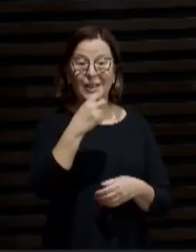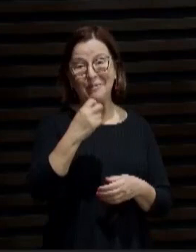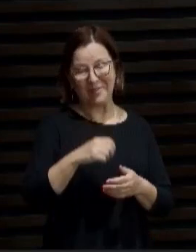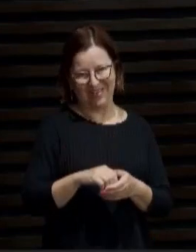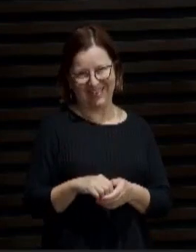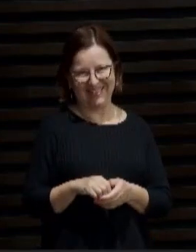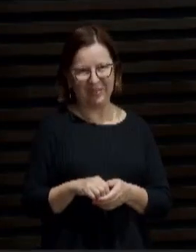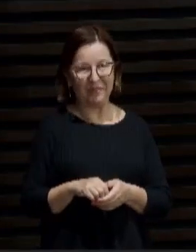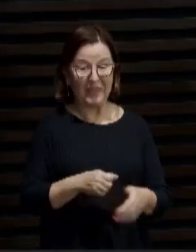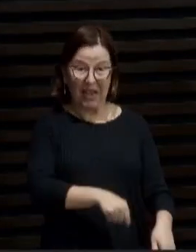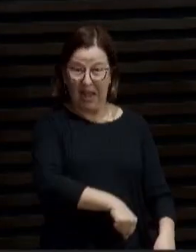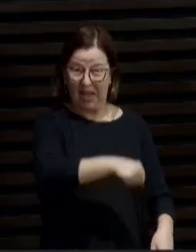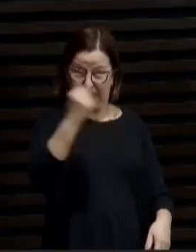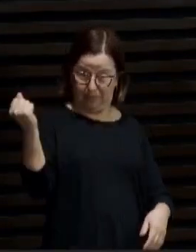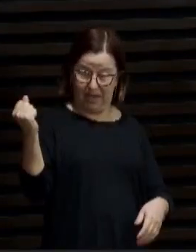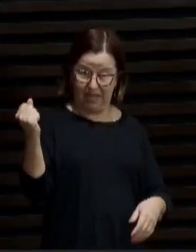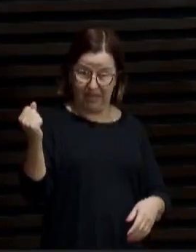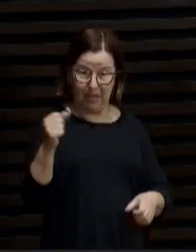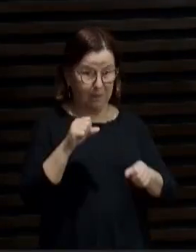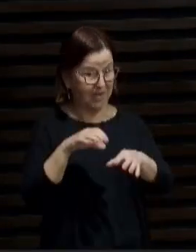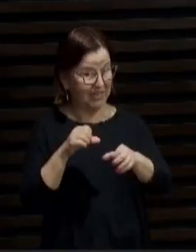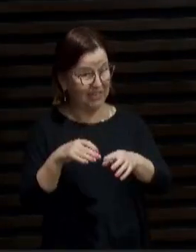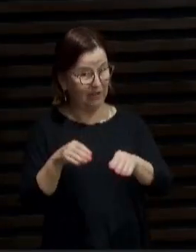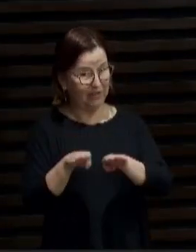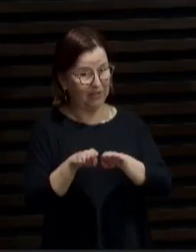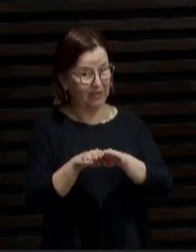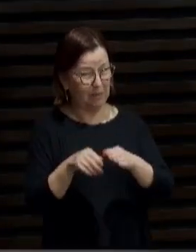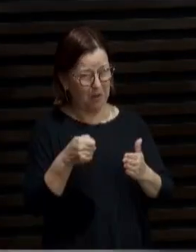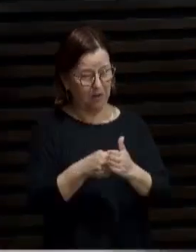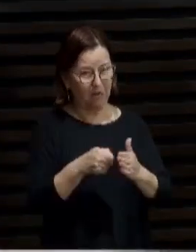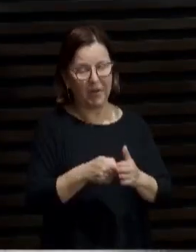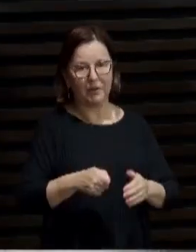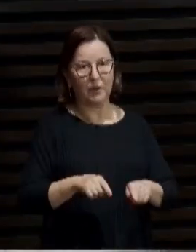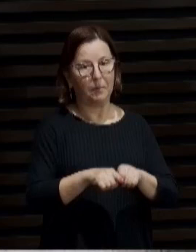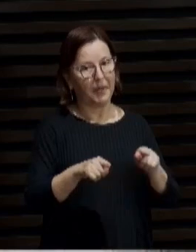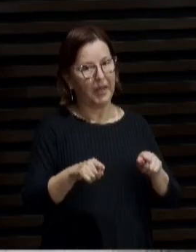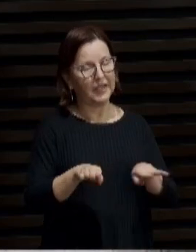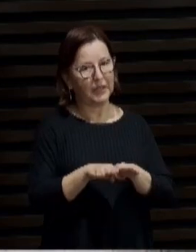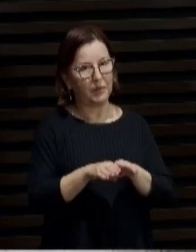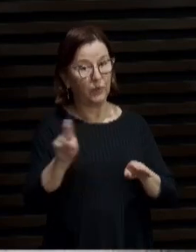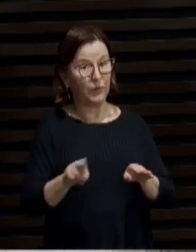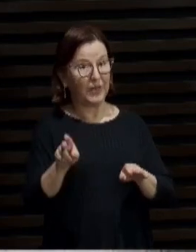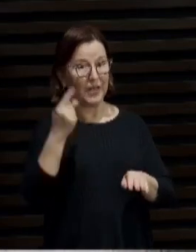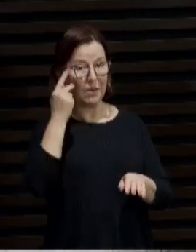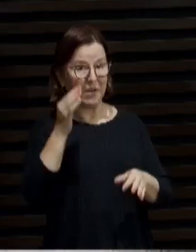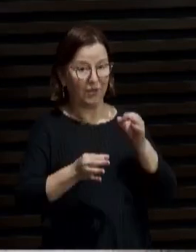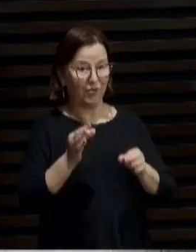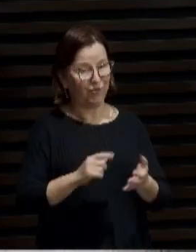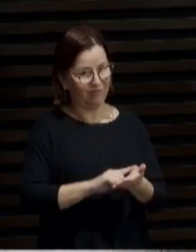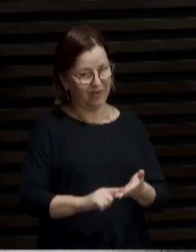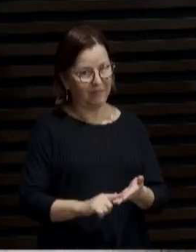ensino e de combate, mas é também instrumento de juízo. A mesma espada que